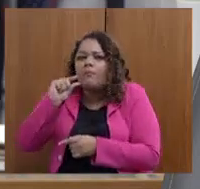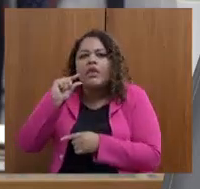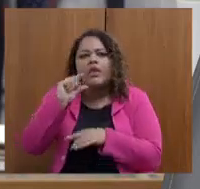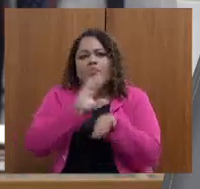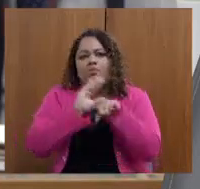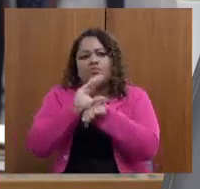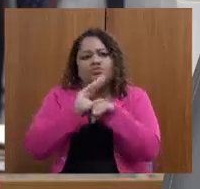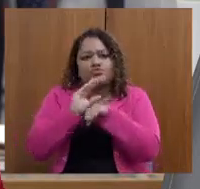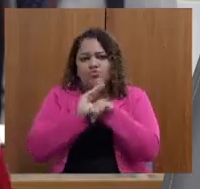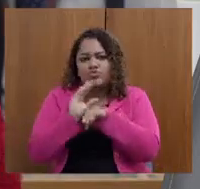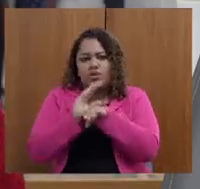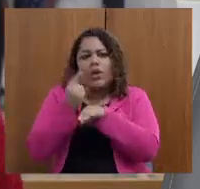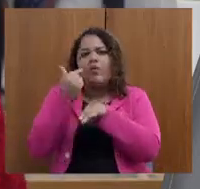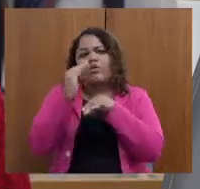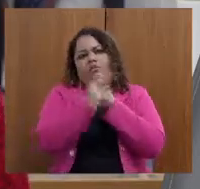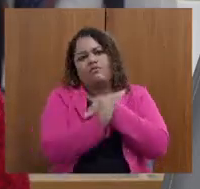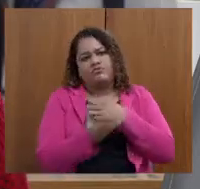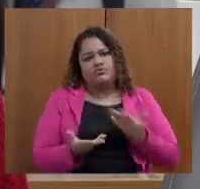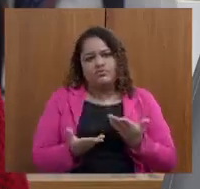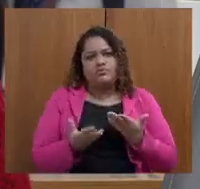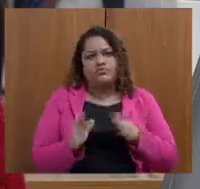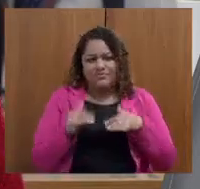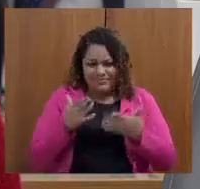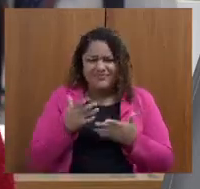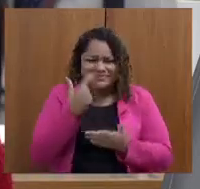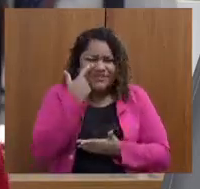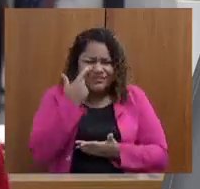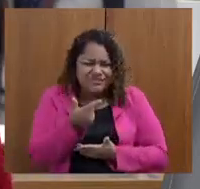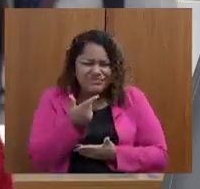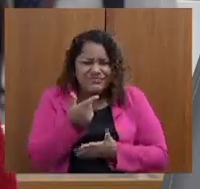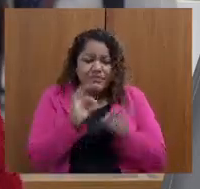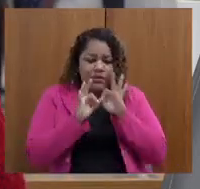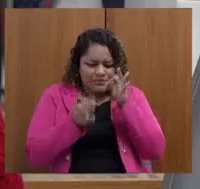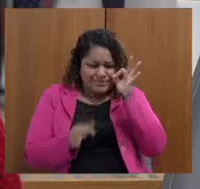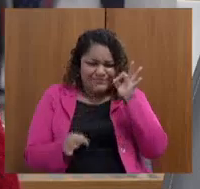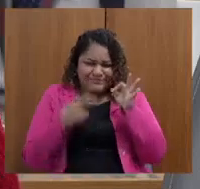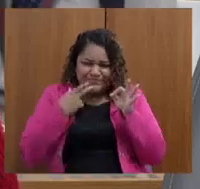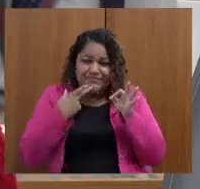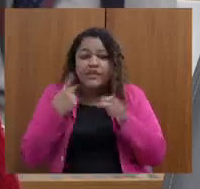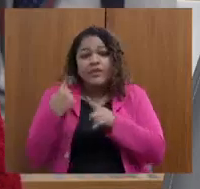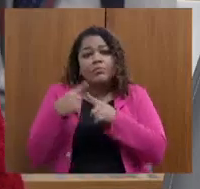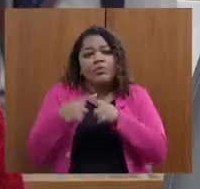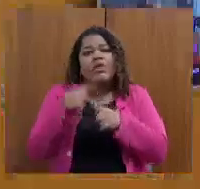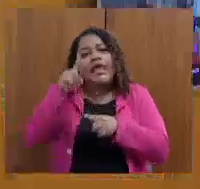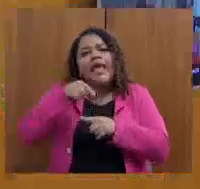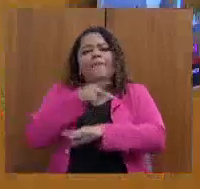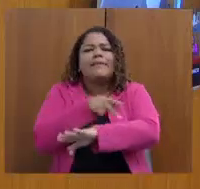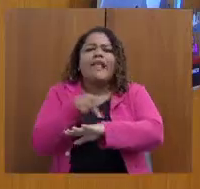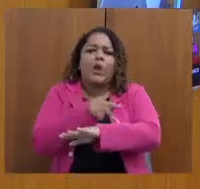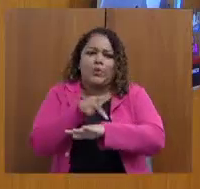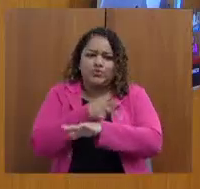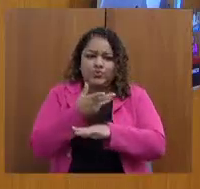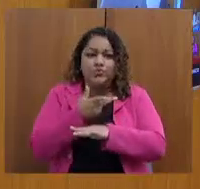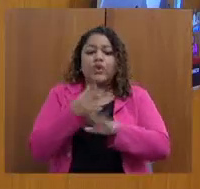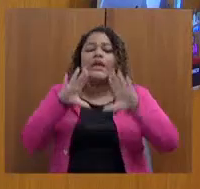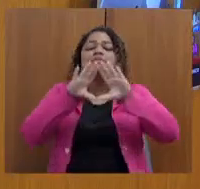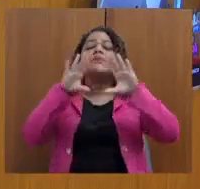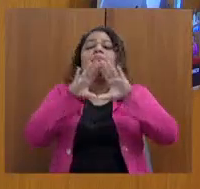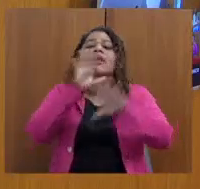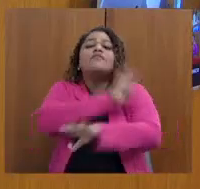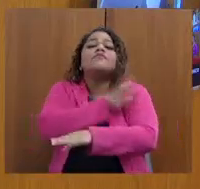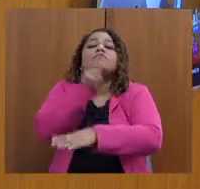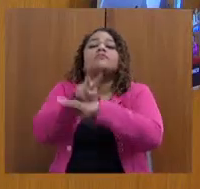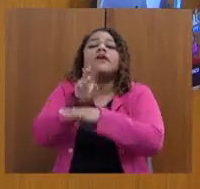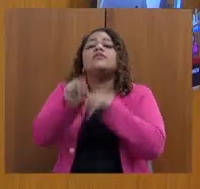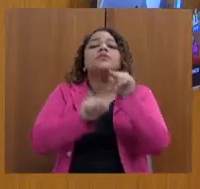que você consegue Presidente tem uma sequência eu eu tô me estendendo porque eu acho que é muito pedagógico o que que é o Assembleia fiscaliza a